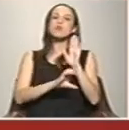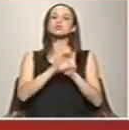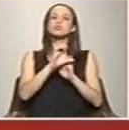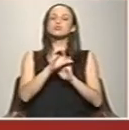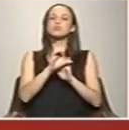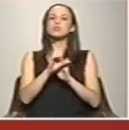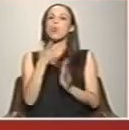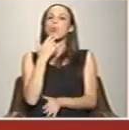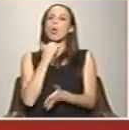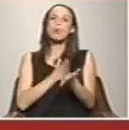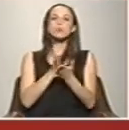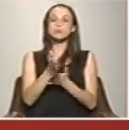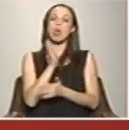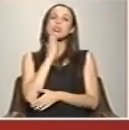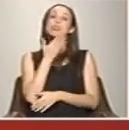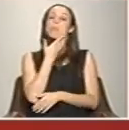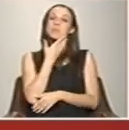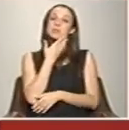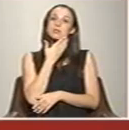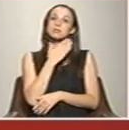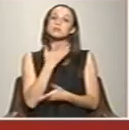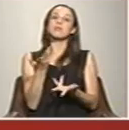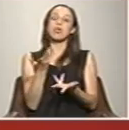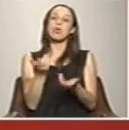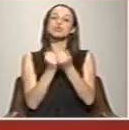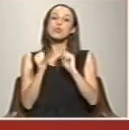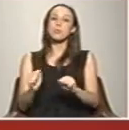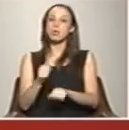cuidados, de acordo com o grau de dependência do idoso, de acordo com o seu contexto